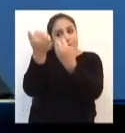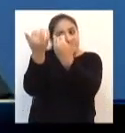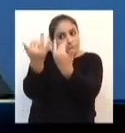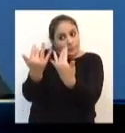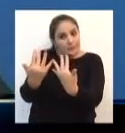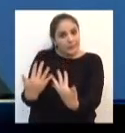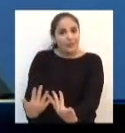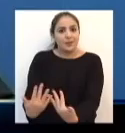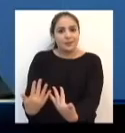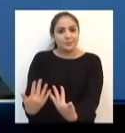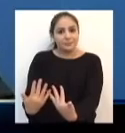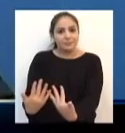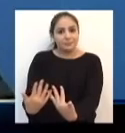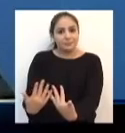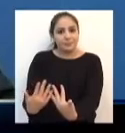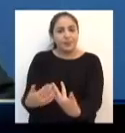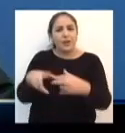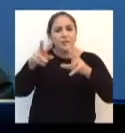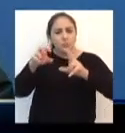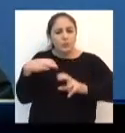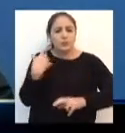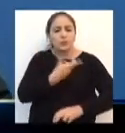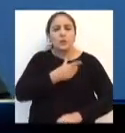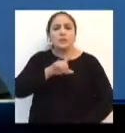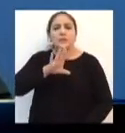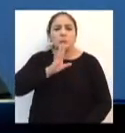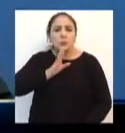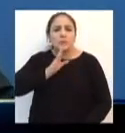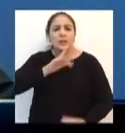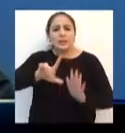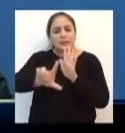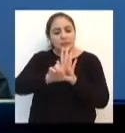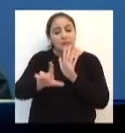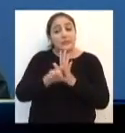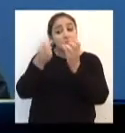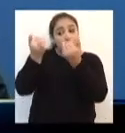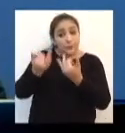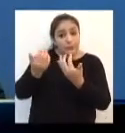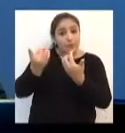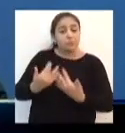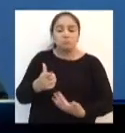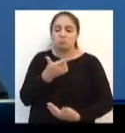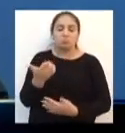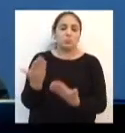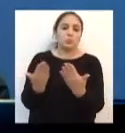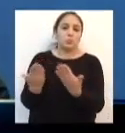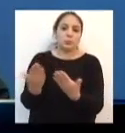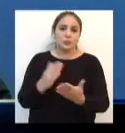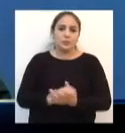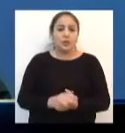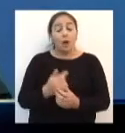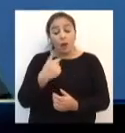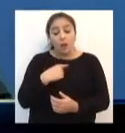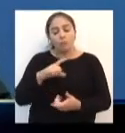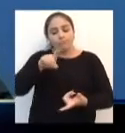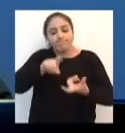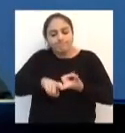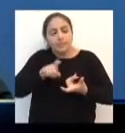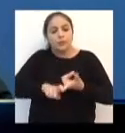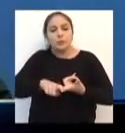ele, a parte que a gente tem de conhecimento da legislação, passar para ele que ele não tenha dúvida. Olha, eu devo